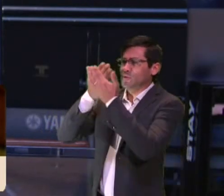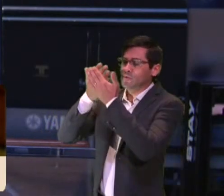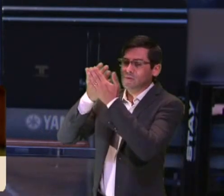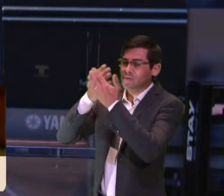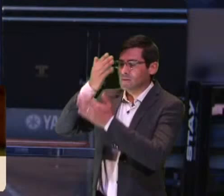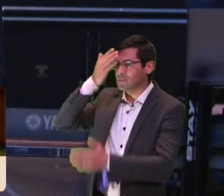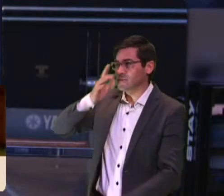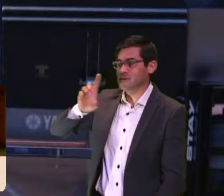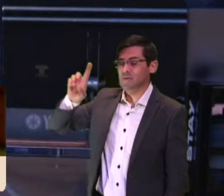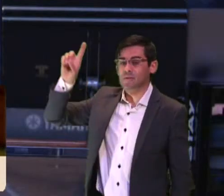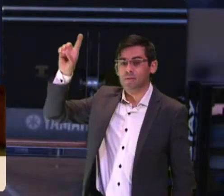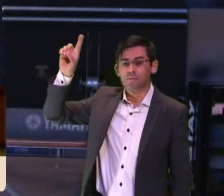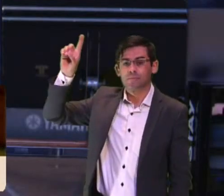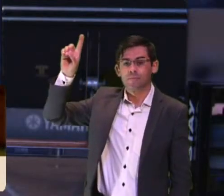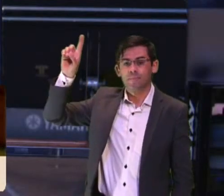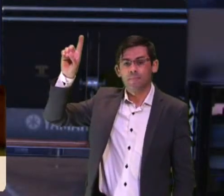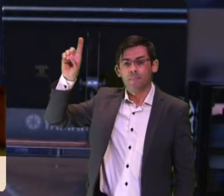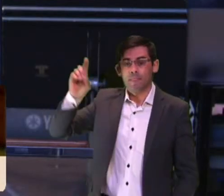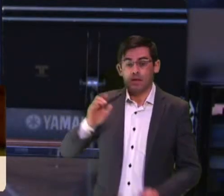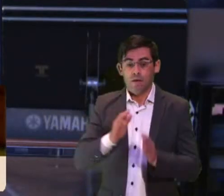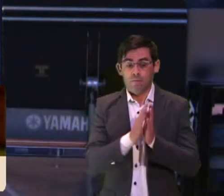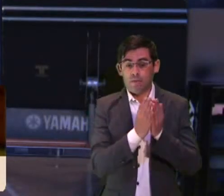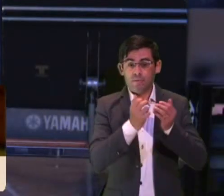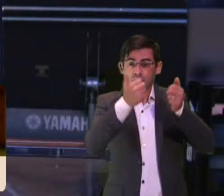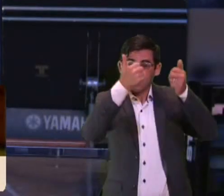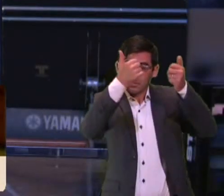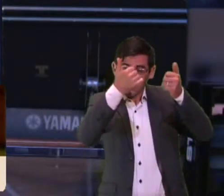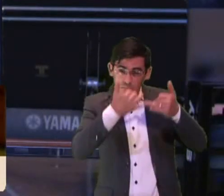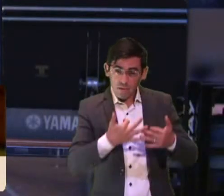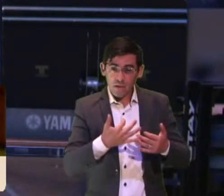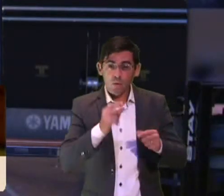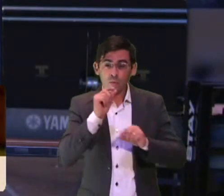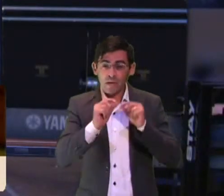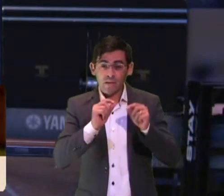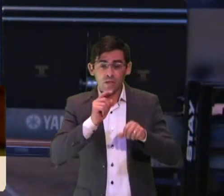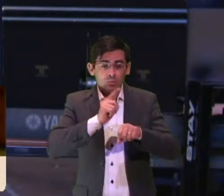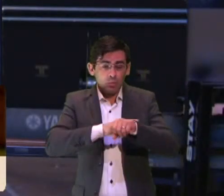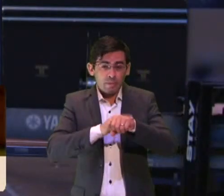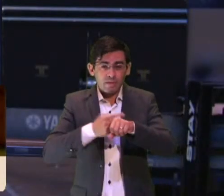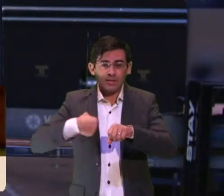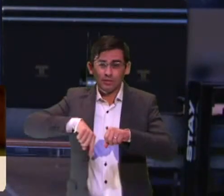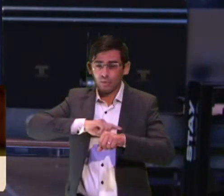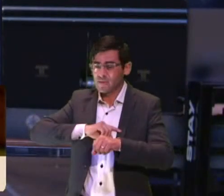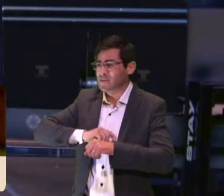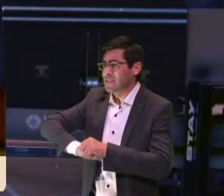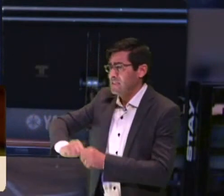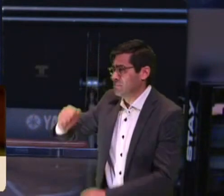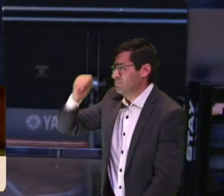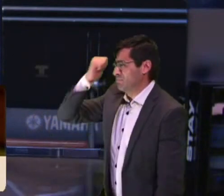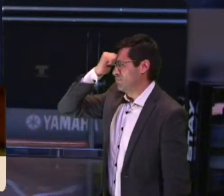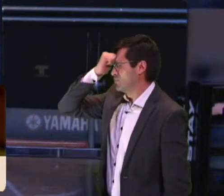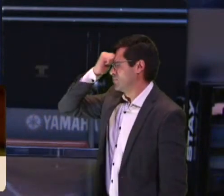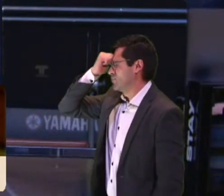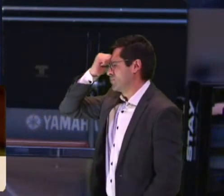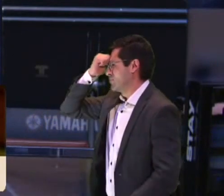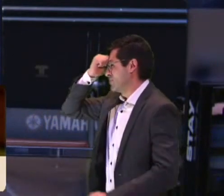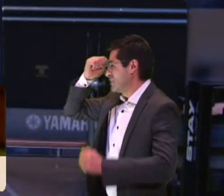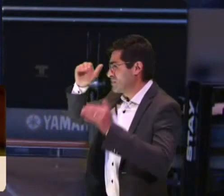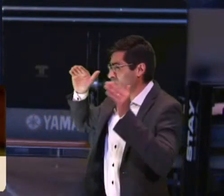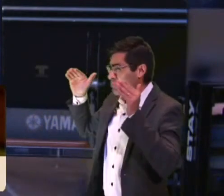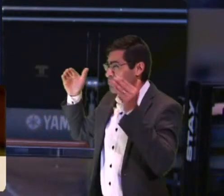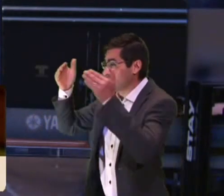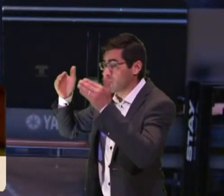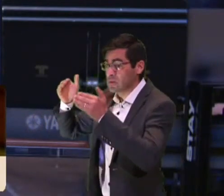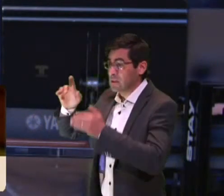diz: se voltem para mim e eu me voltarei para vocês. Se voltem para mim e eu me voltarei